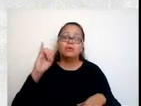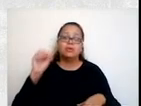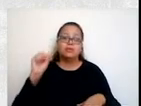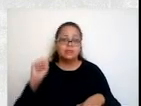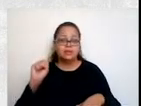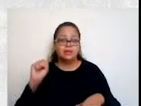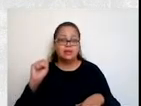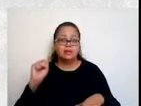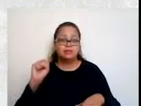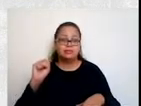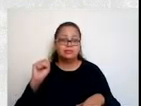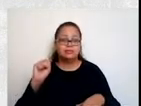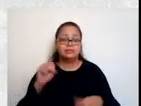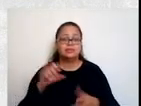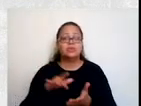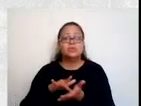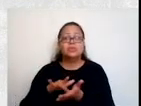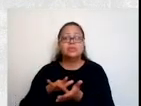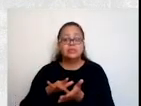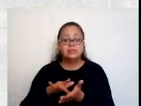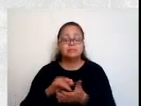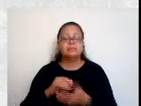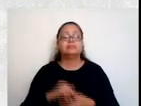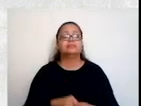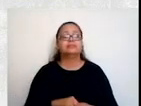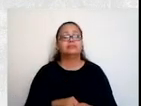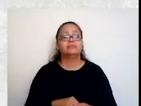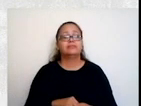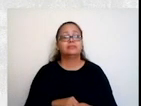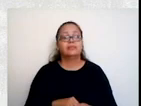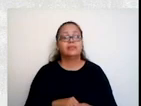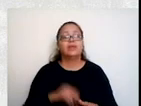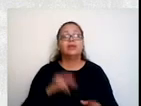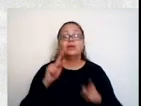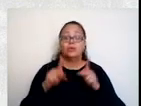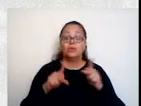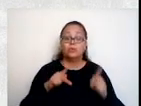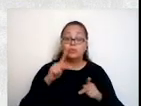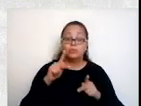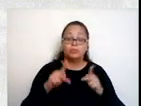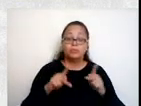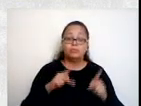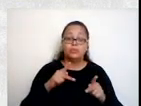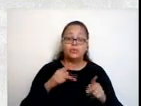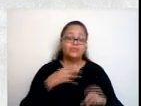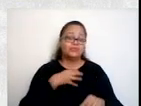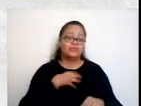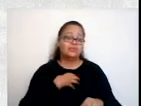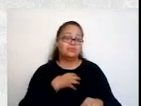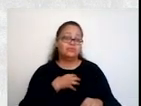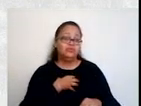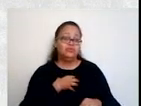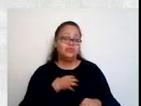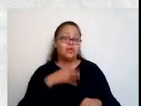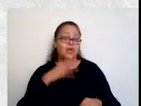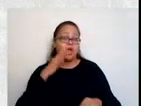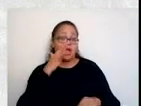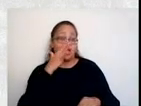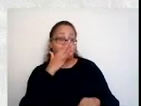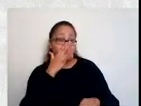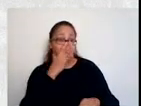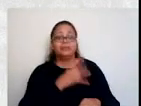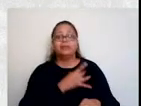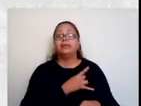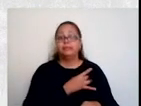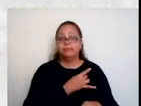opositores deles, os inimigos dos coronéis. Os camponeses da região, então, sentiam uma mistura de admiração